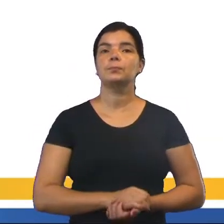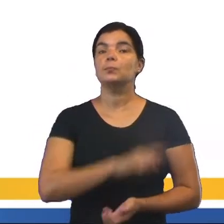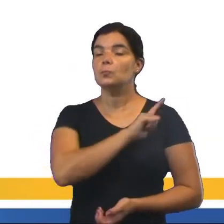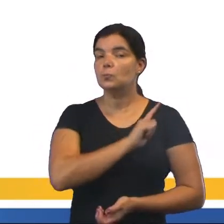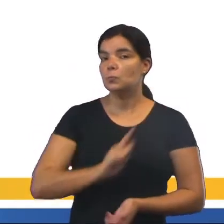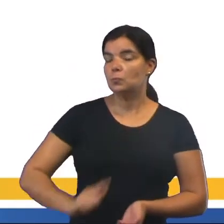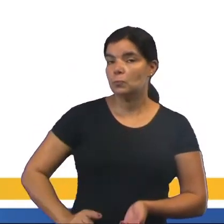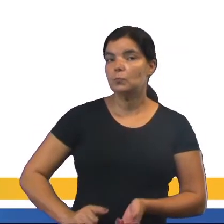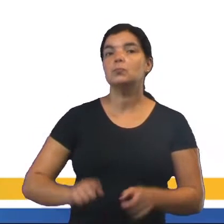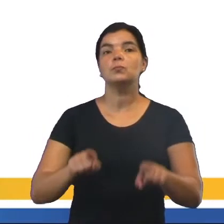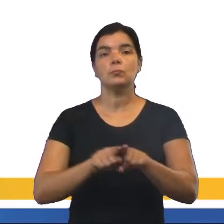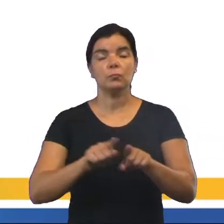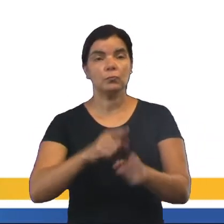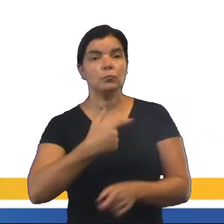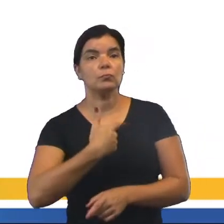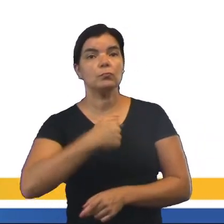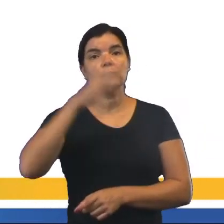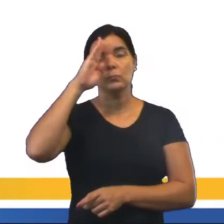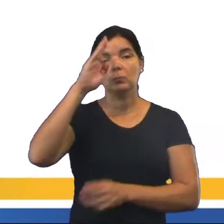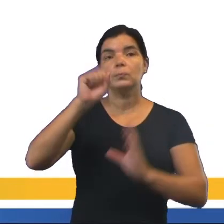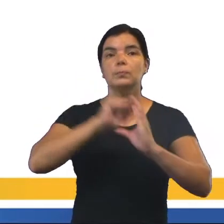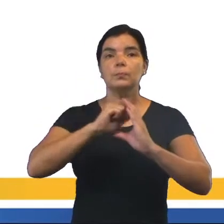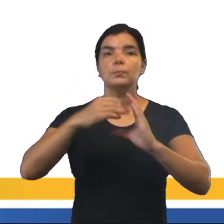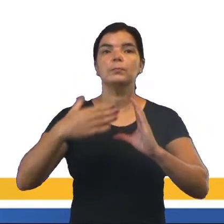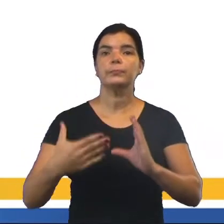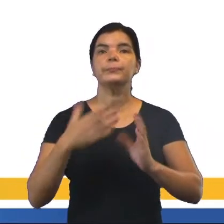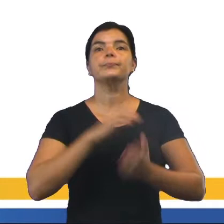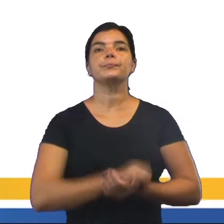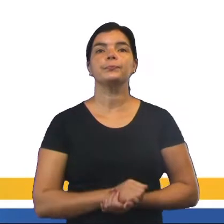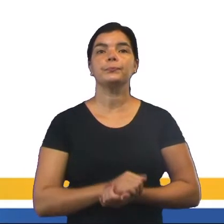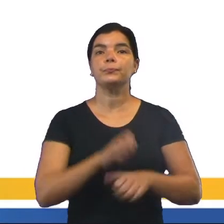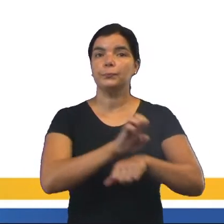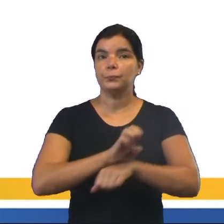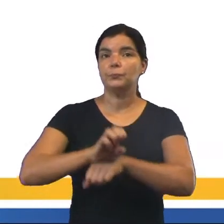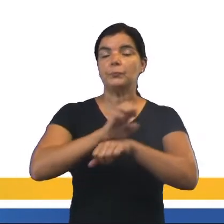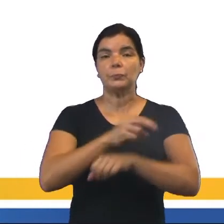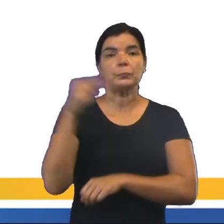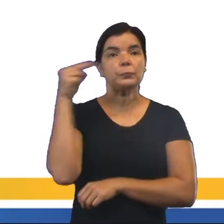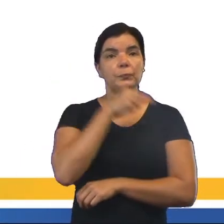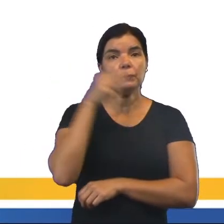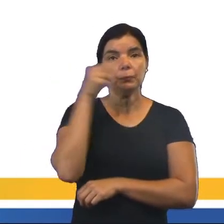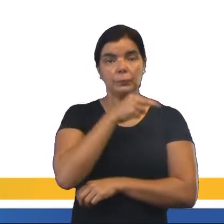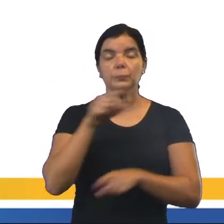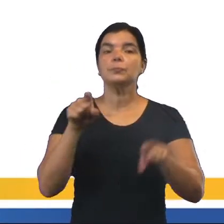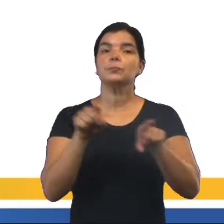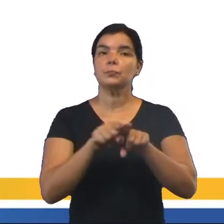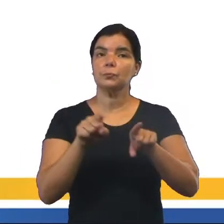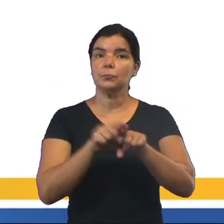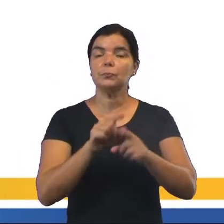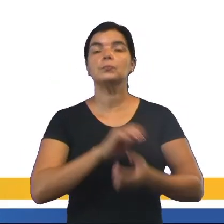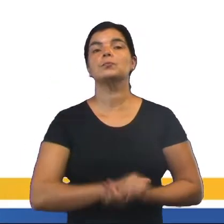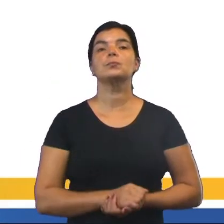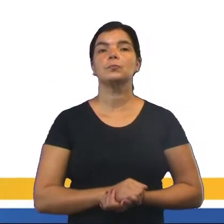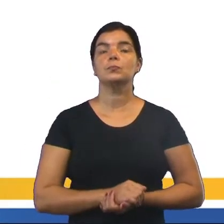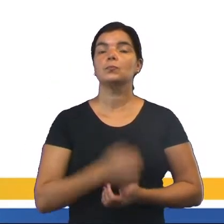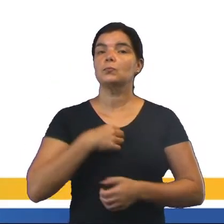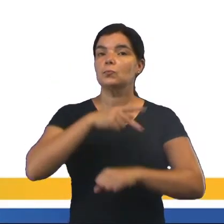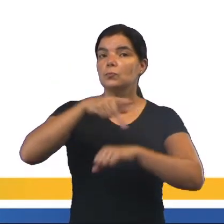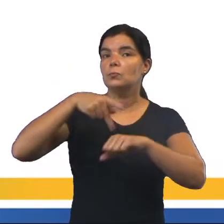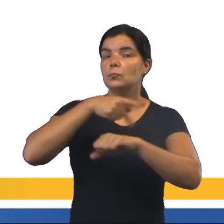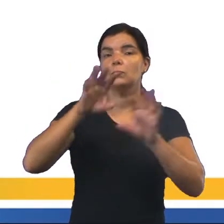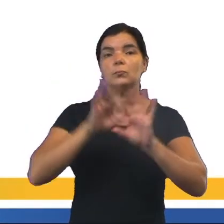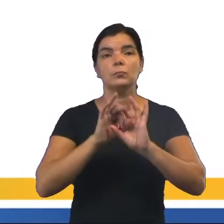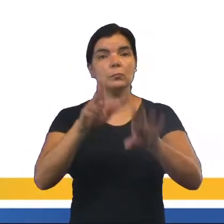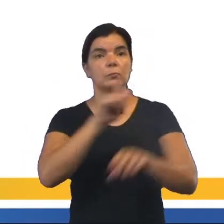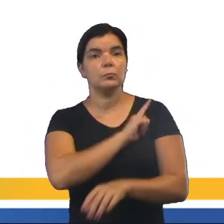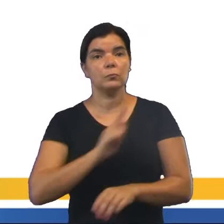governo ditatorial de Vargas ele tinha como principais características o estado de emergência, que foi instalado que, quando instalado no país,